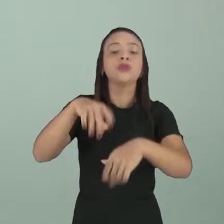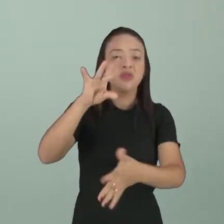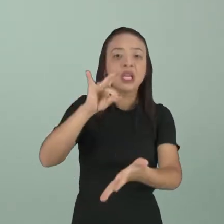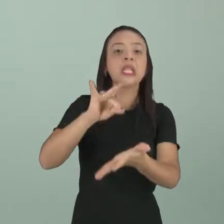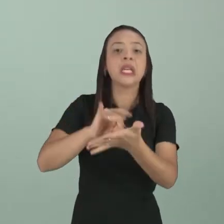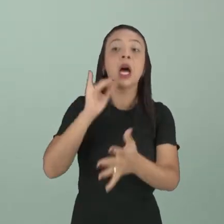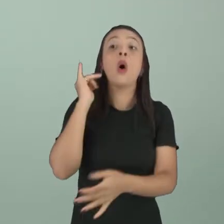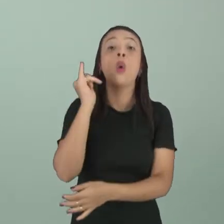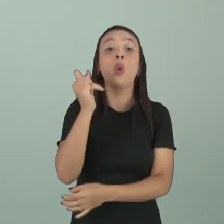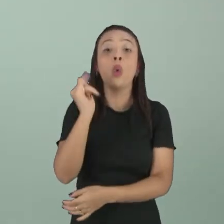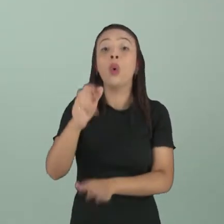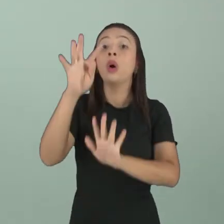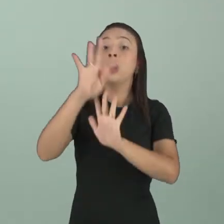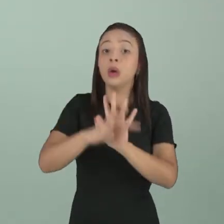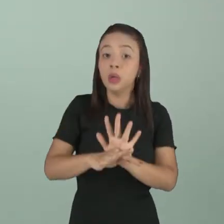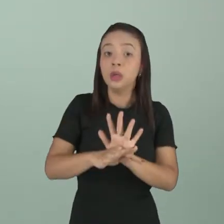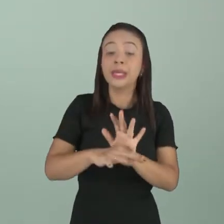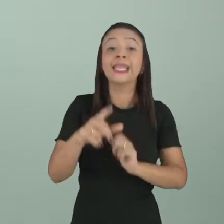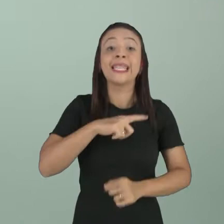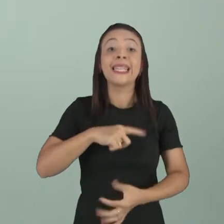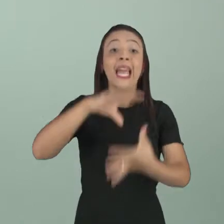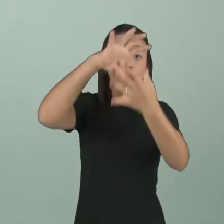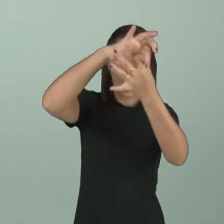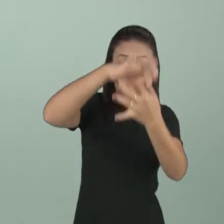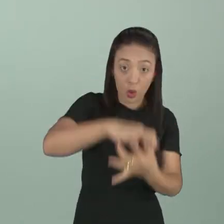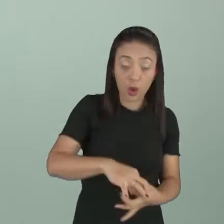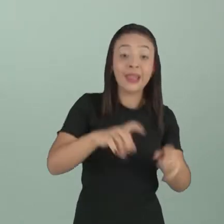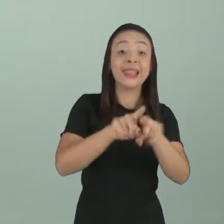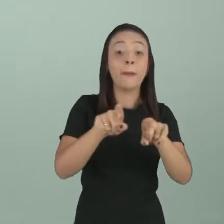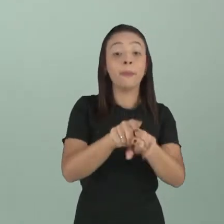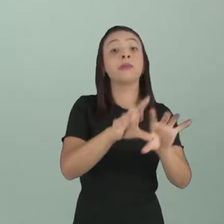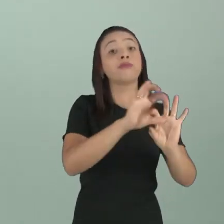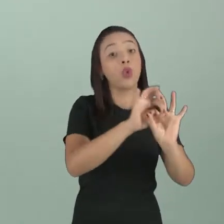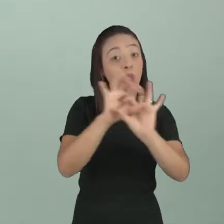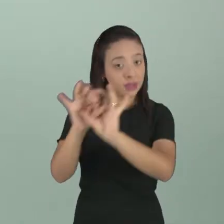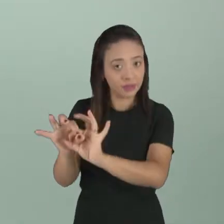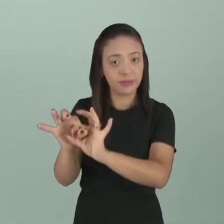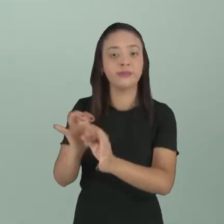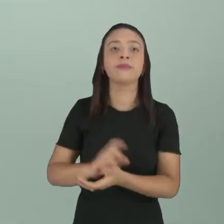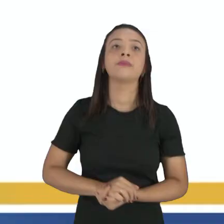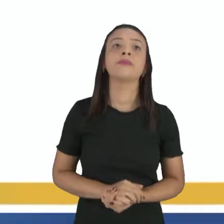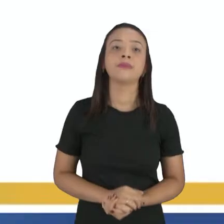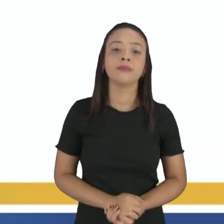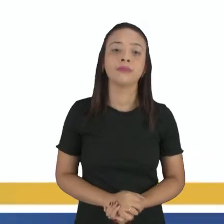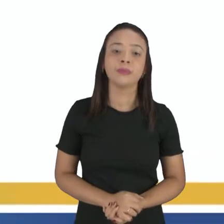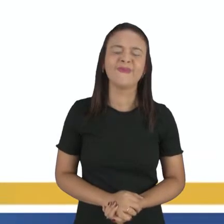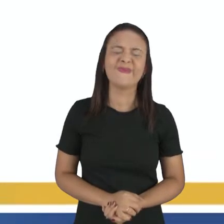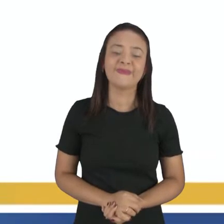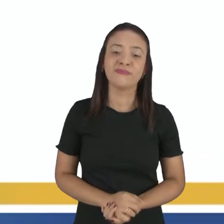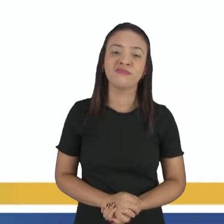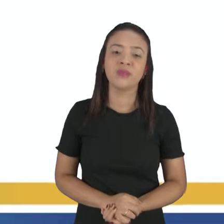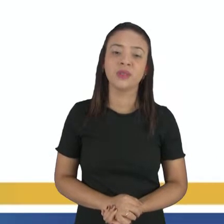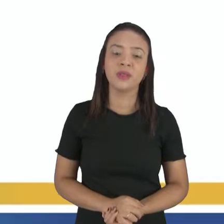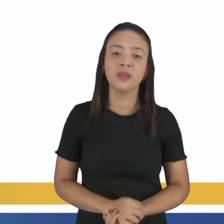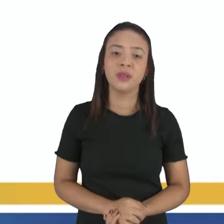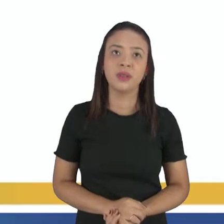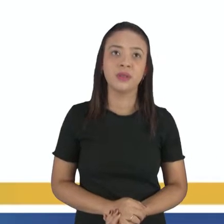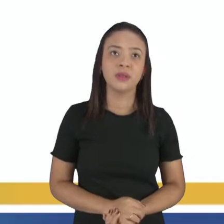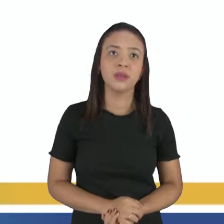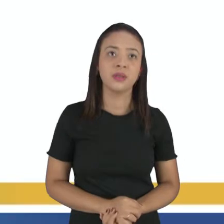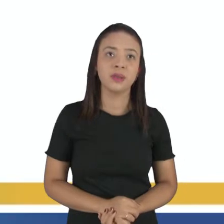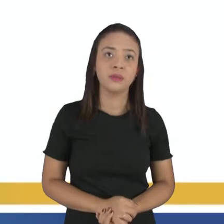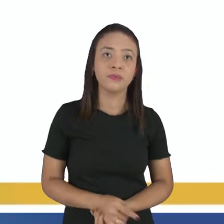dizer que será um texto narrativo coerente e coeso tá E novamente